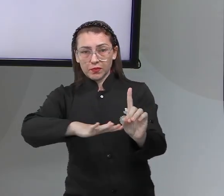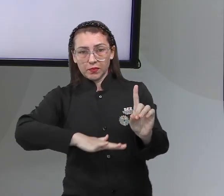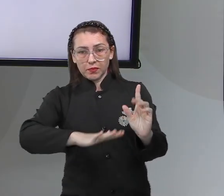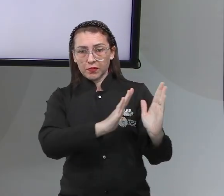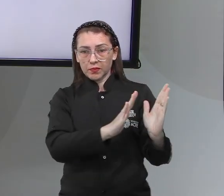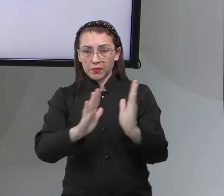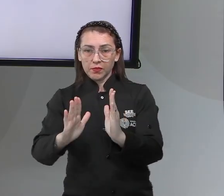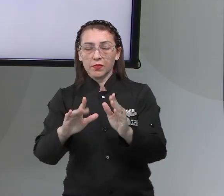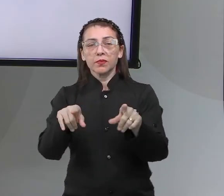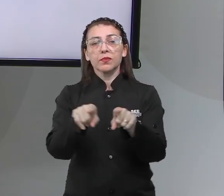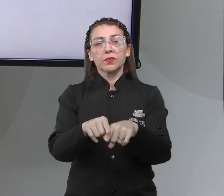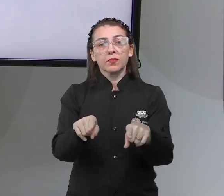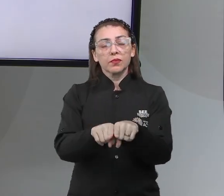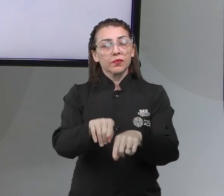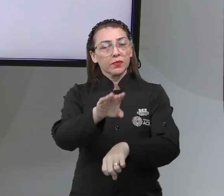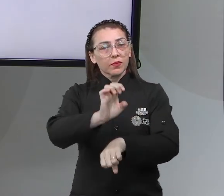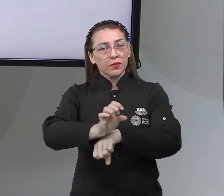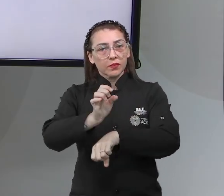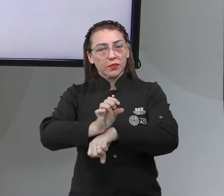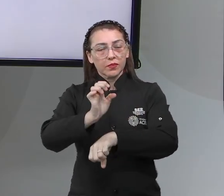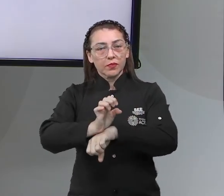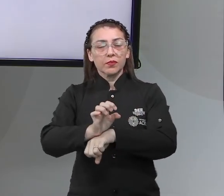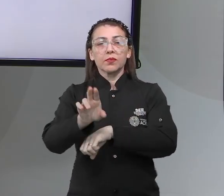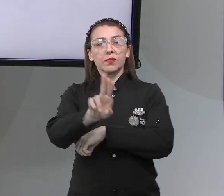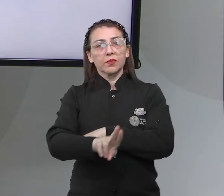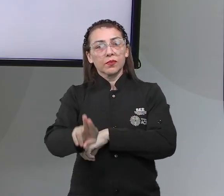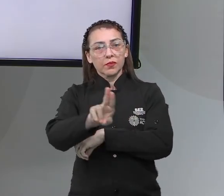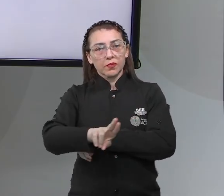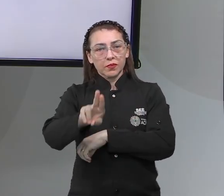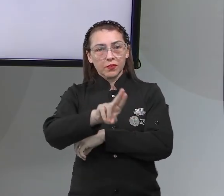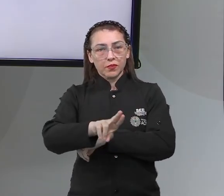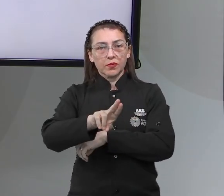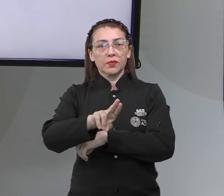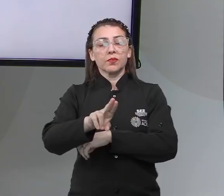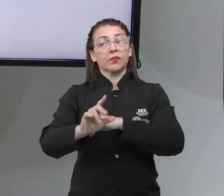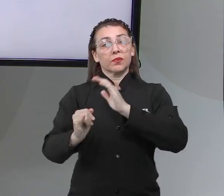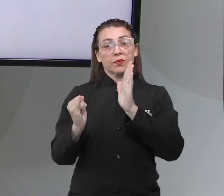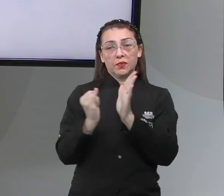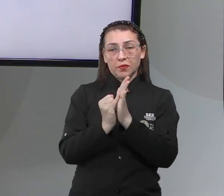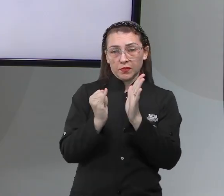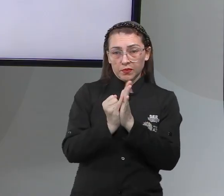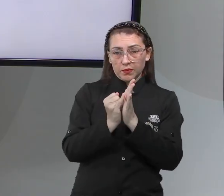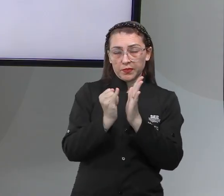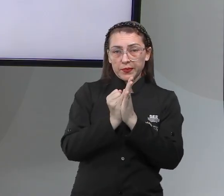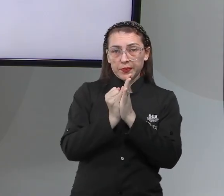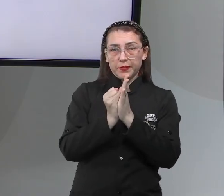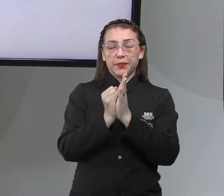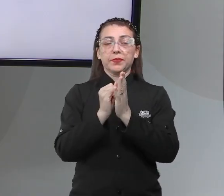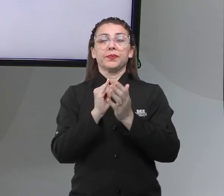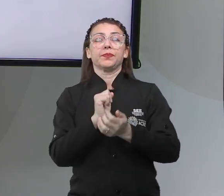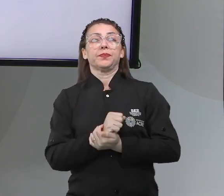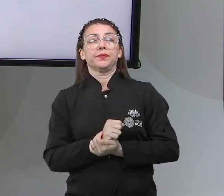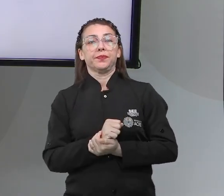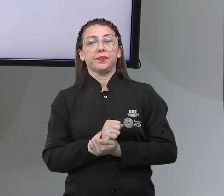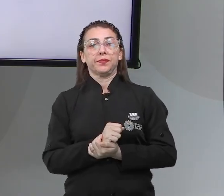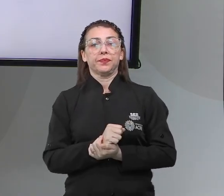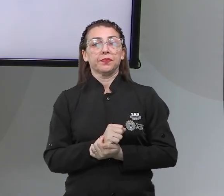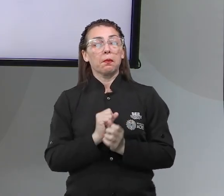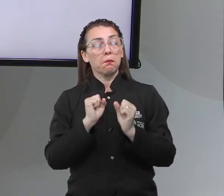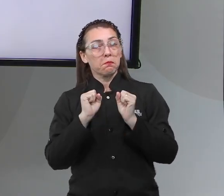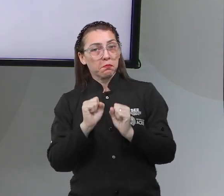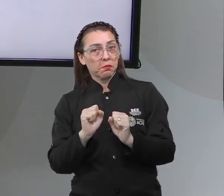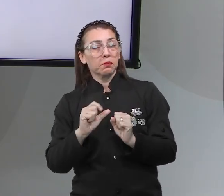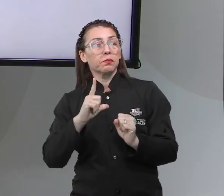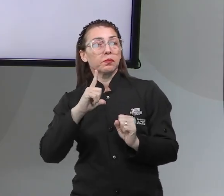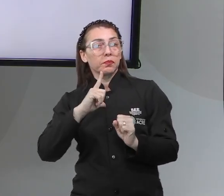Quando conveniente, o Estado ele acaba utilizando essas instituições, ativando-as para que providências possam